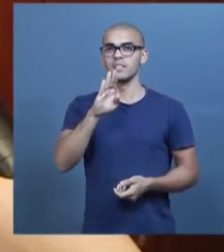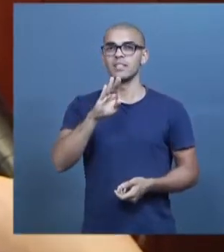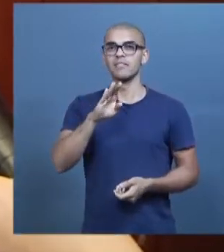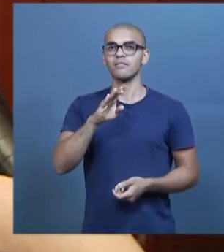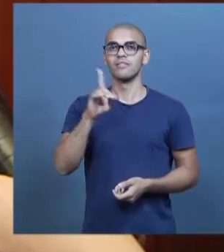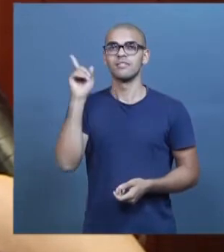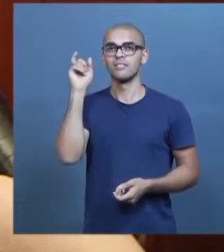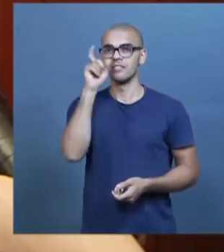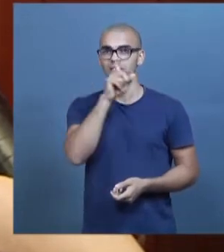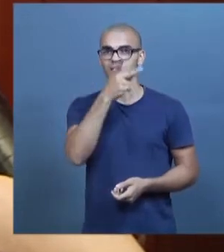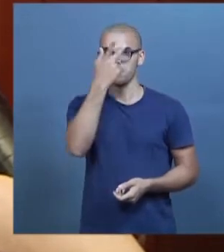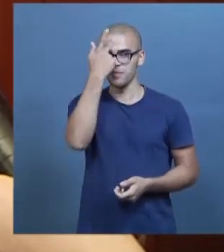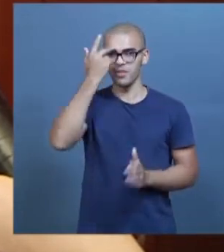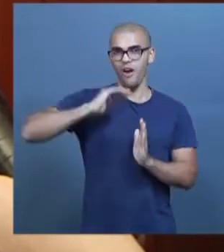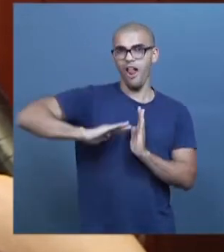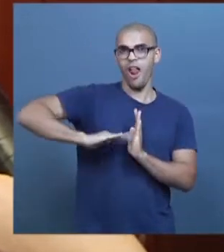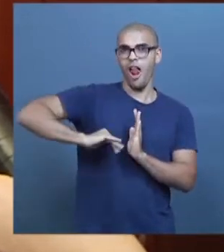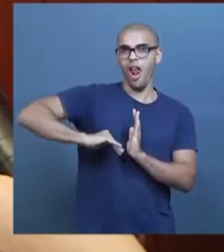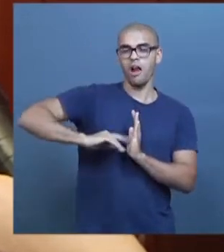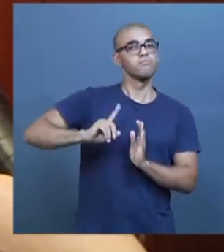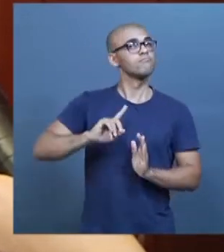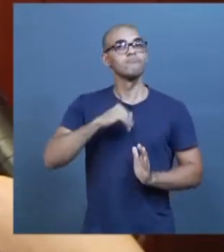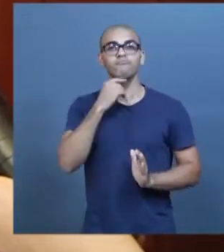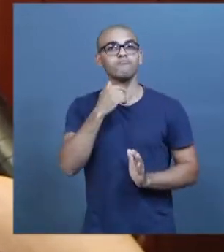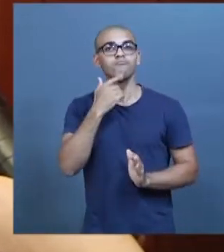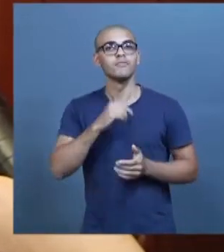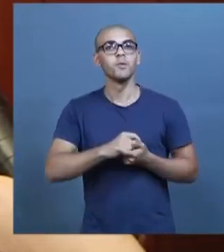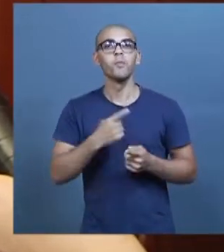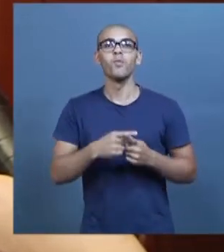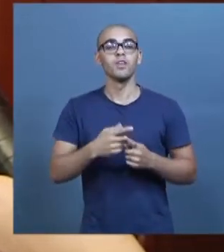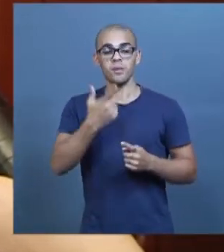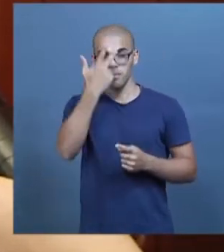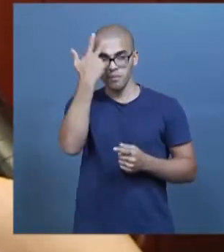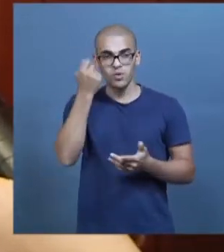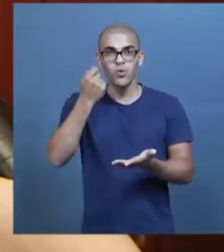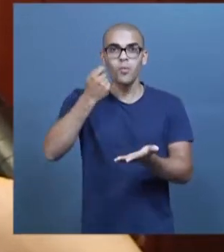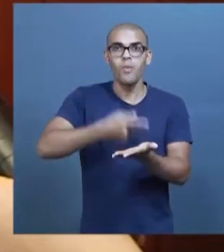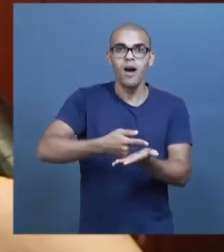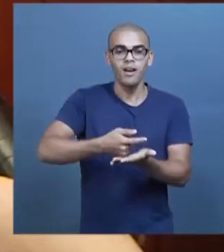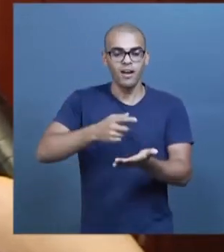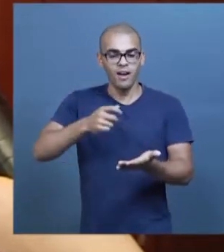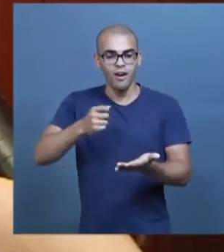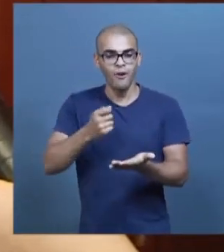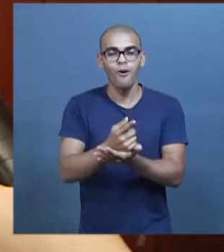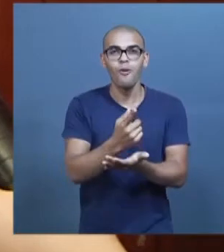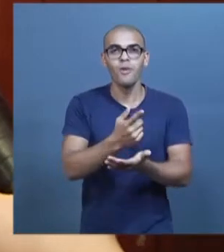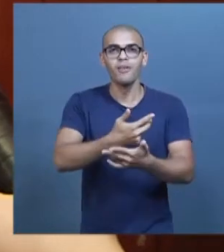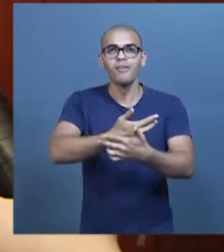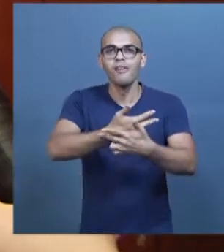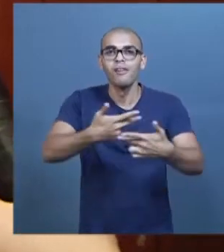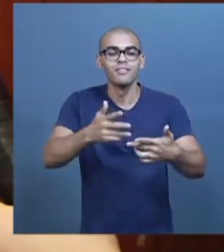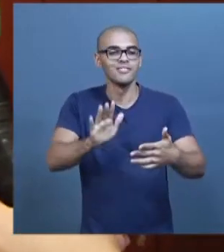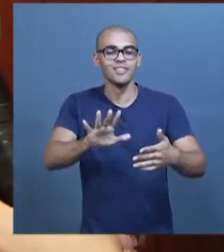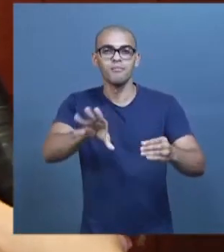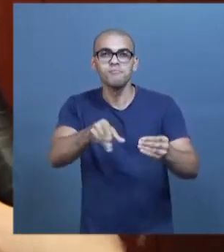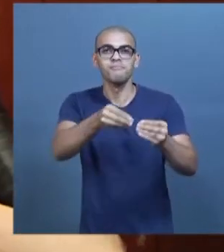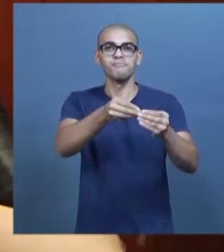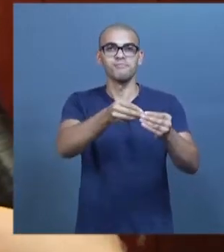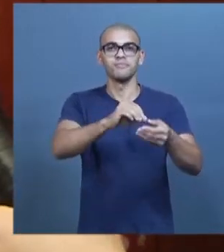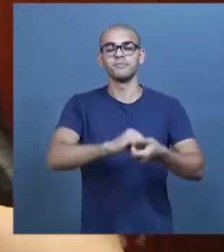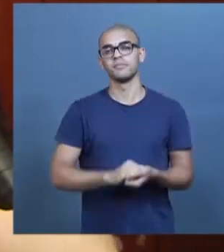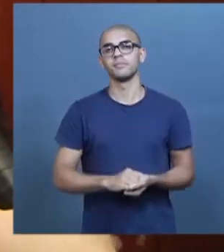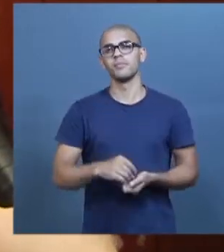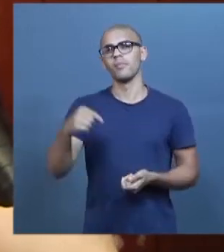você, quando está consumindo, e você precisa consumir, você está pagando impostos. Então, uma forma, talvez, de se lidar